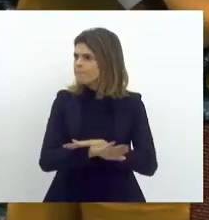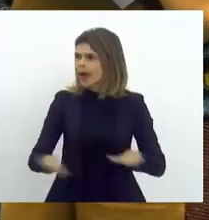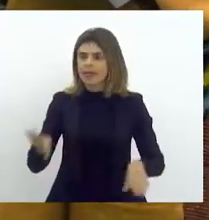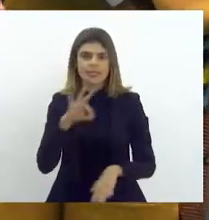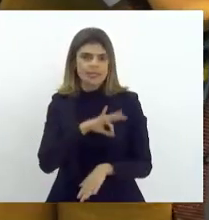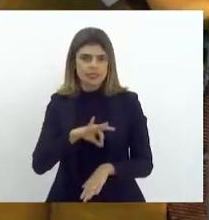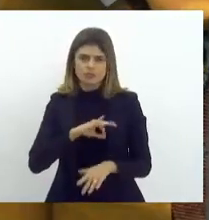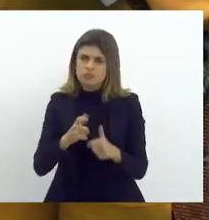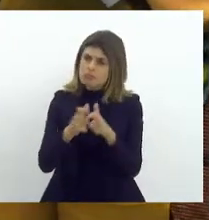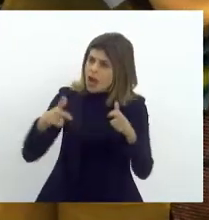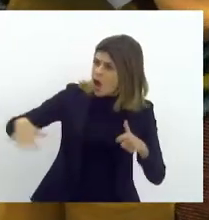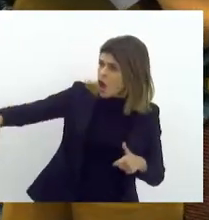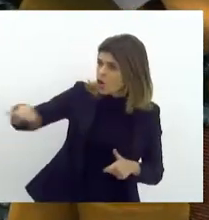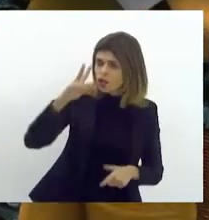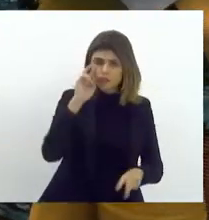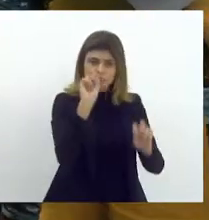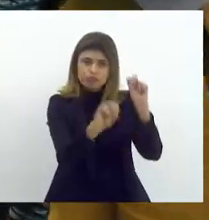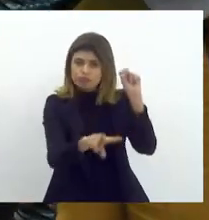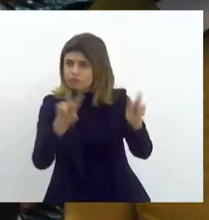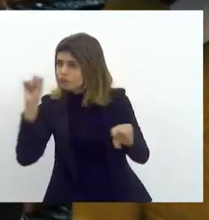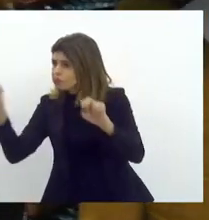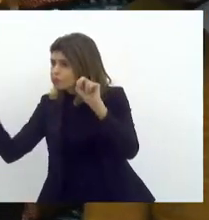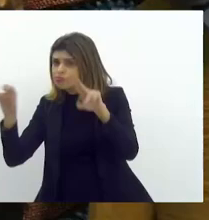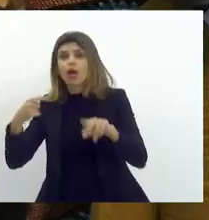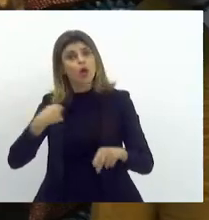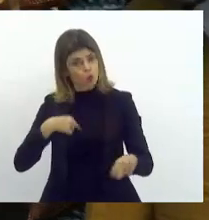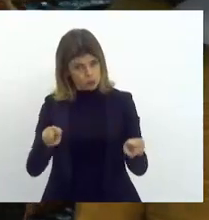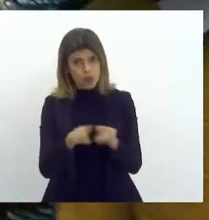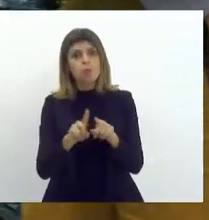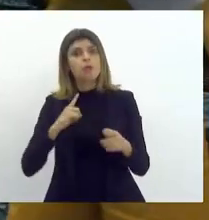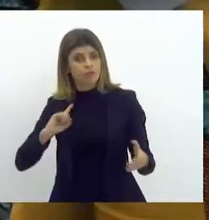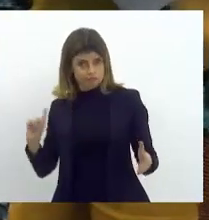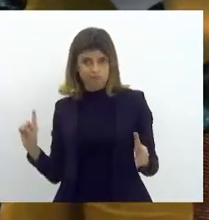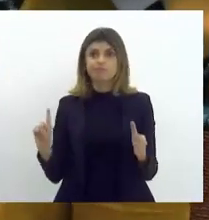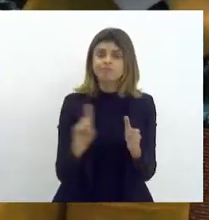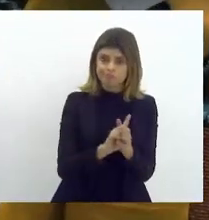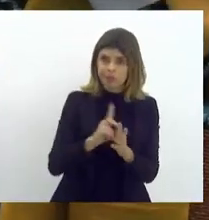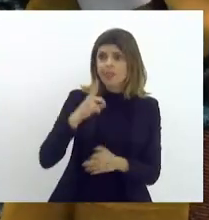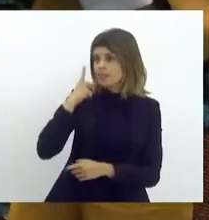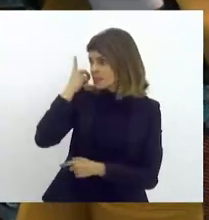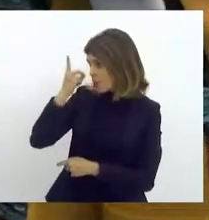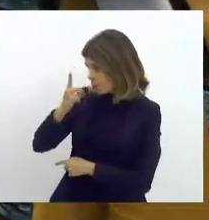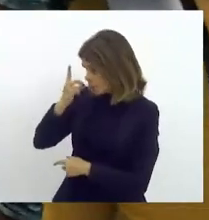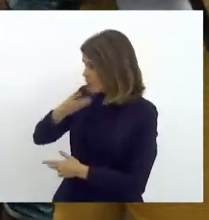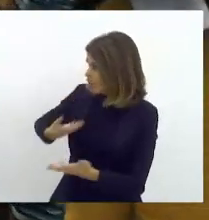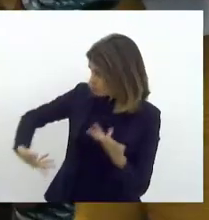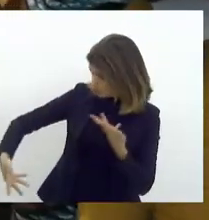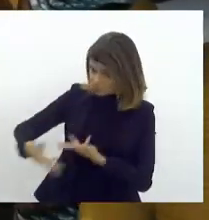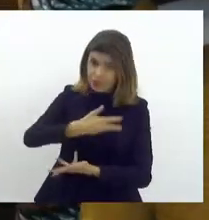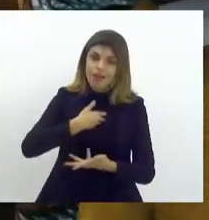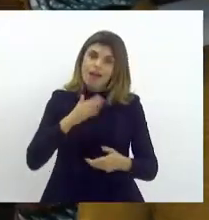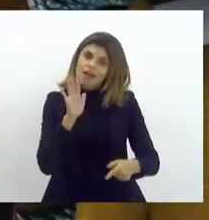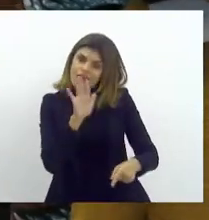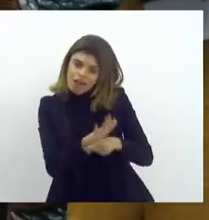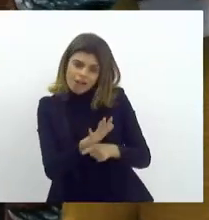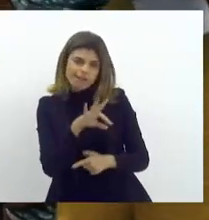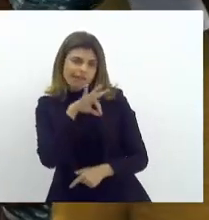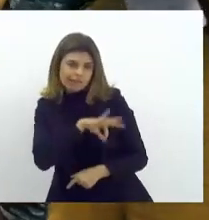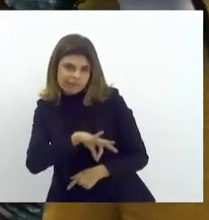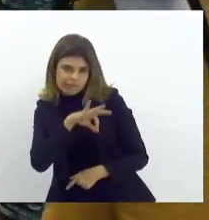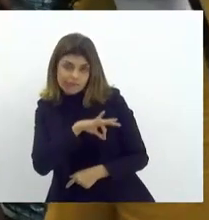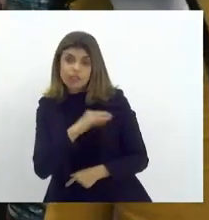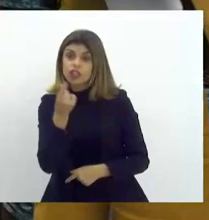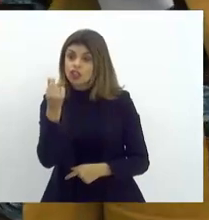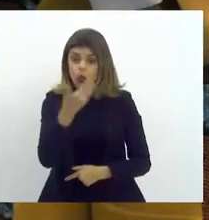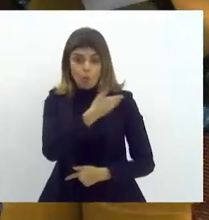para muita gente aqui do plenário eu me incluo porque nós somos deputados e o nosso pró-labore aqui nosso subsídio